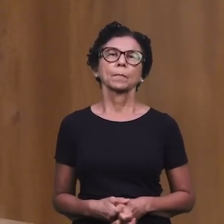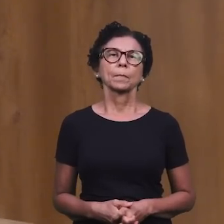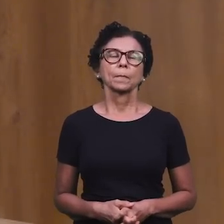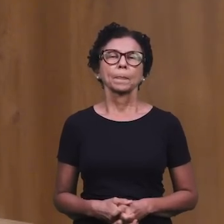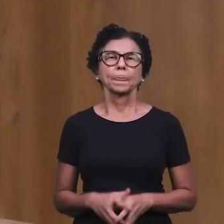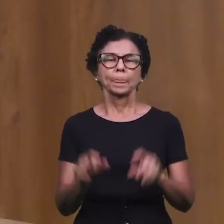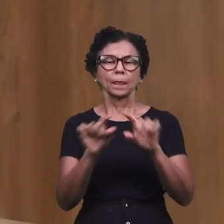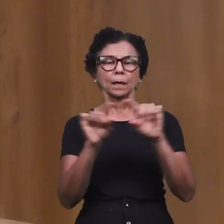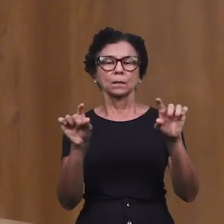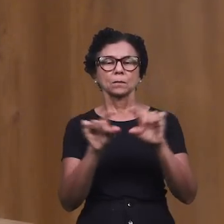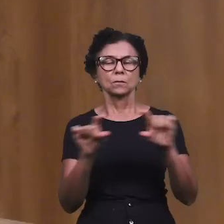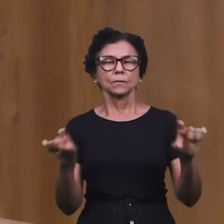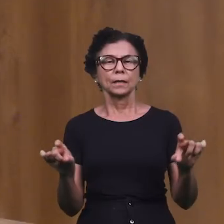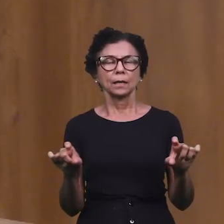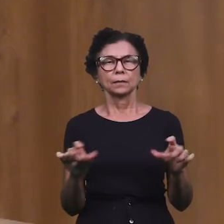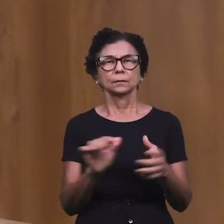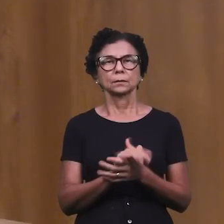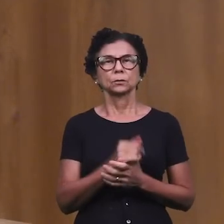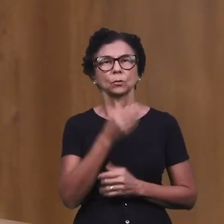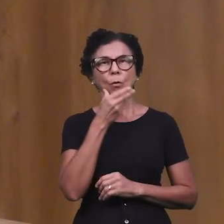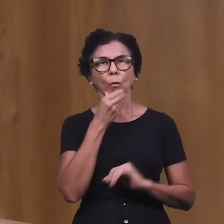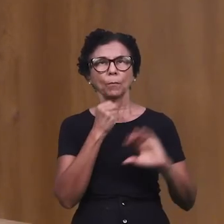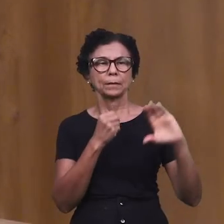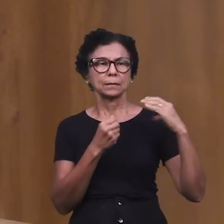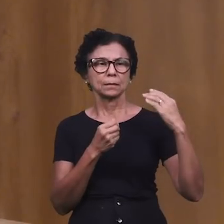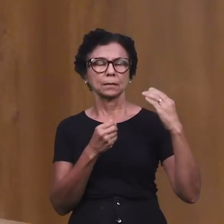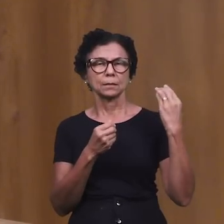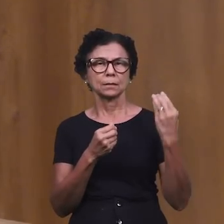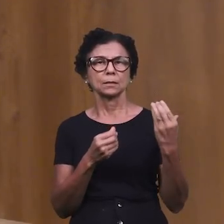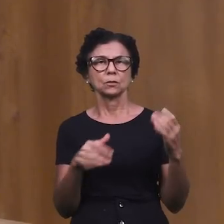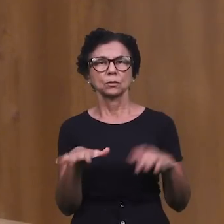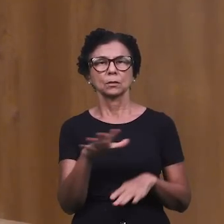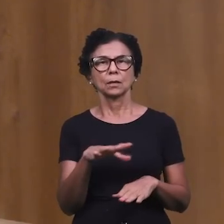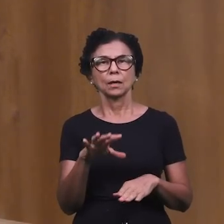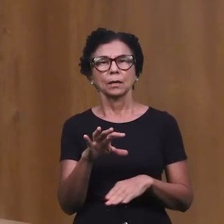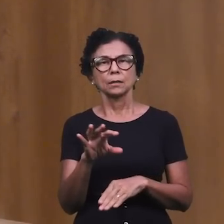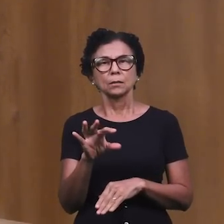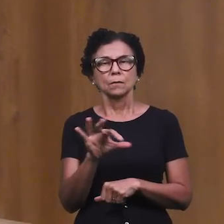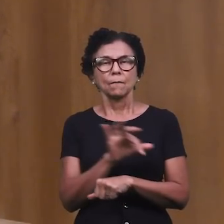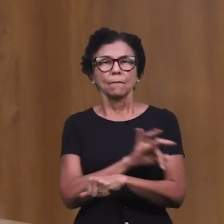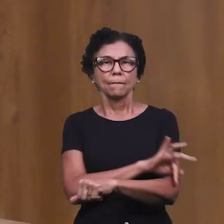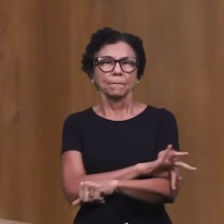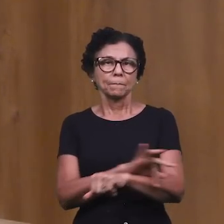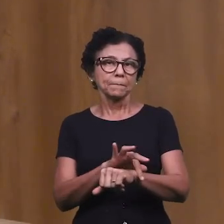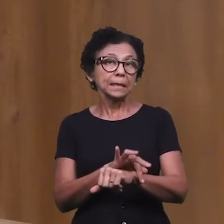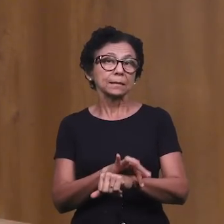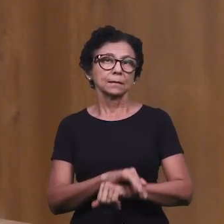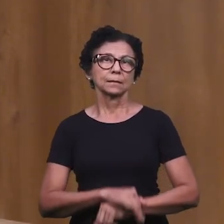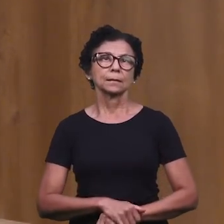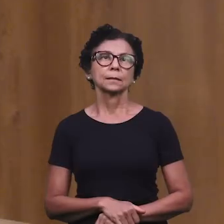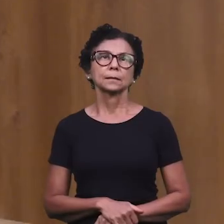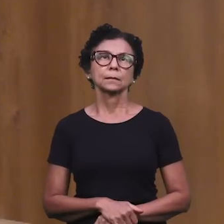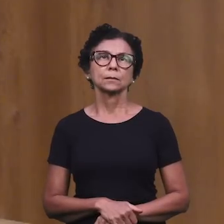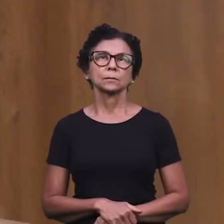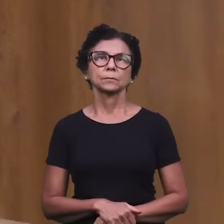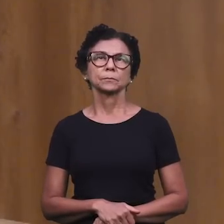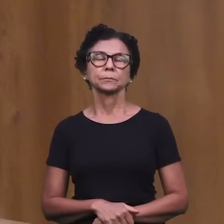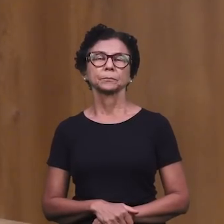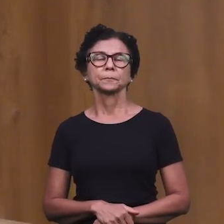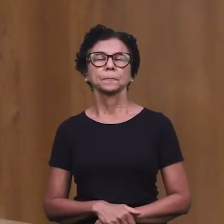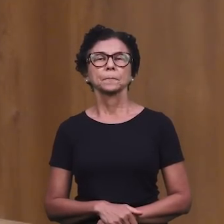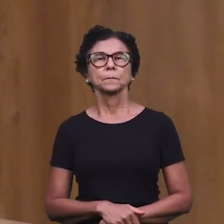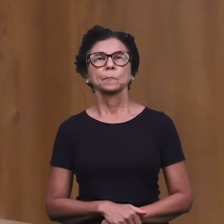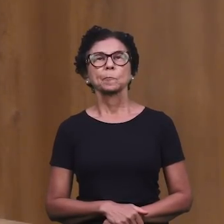algumas frases de alguns cientistas, muitos deles físicos, e que posteriormente isso vai ser colocado em tela